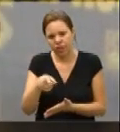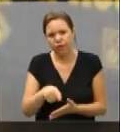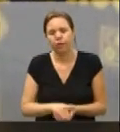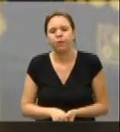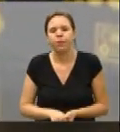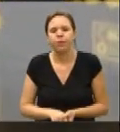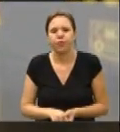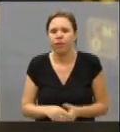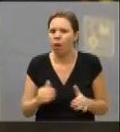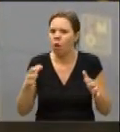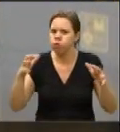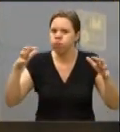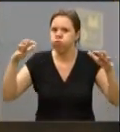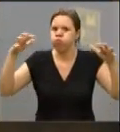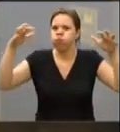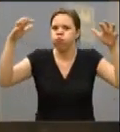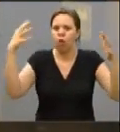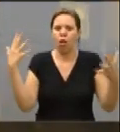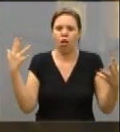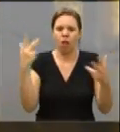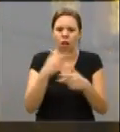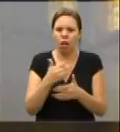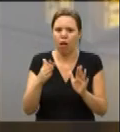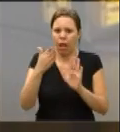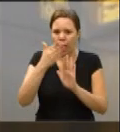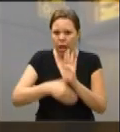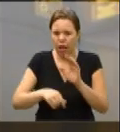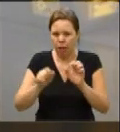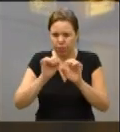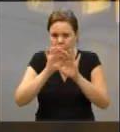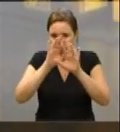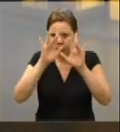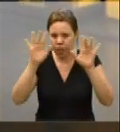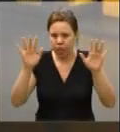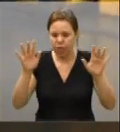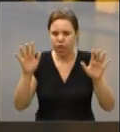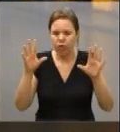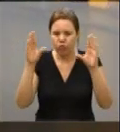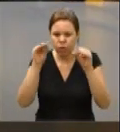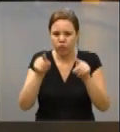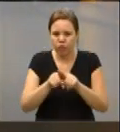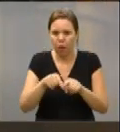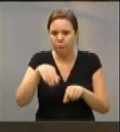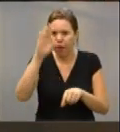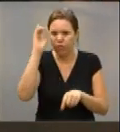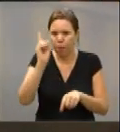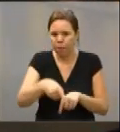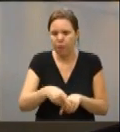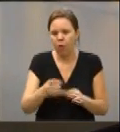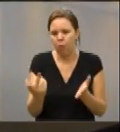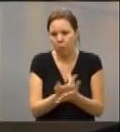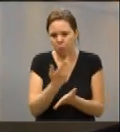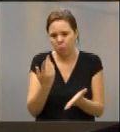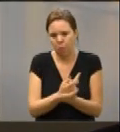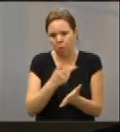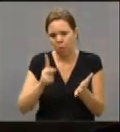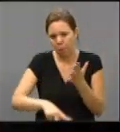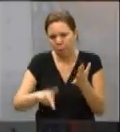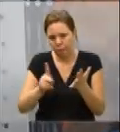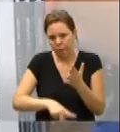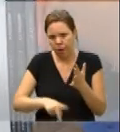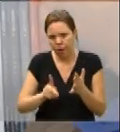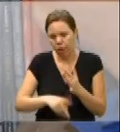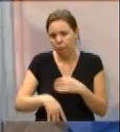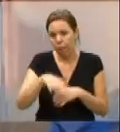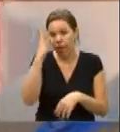que é enorme, uma edição linda, uma capa que brilha no escuro, e tem mais de 1000 páginas e mais de 40 contos do